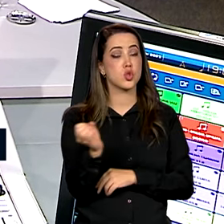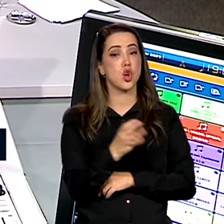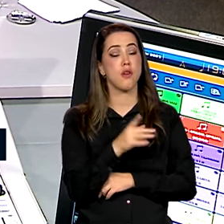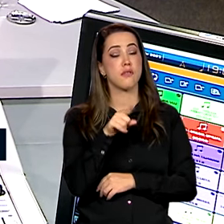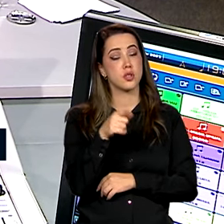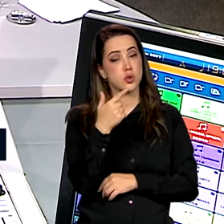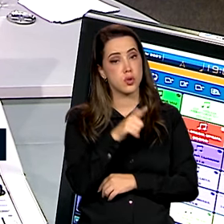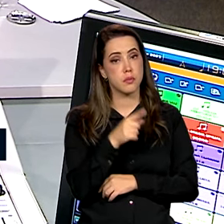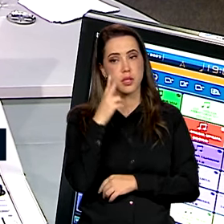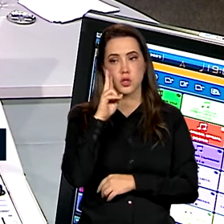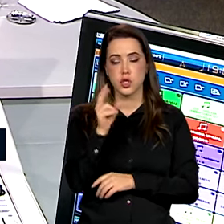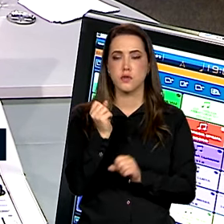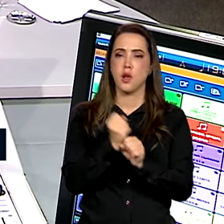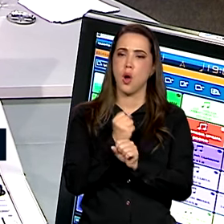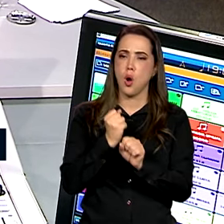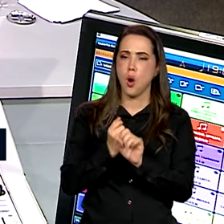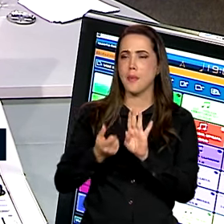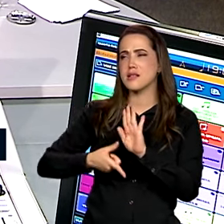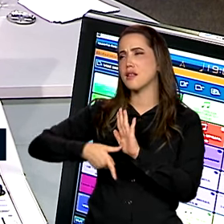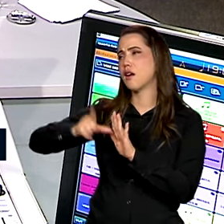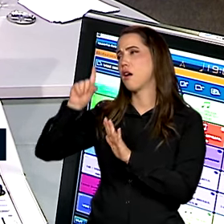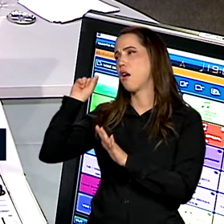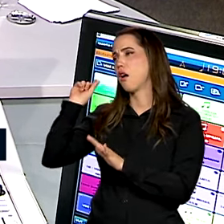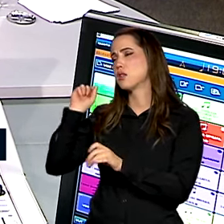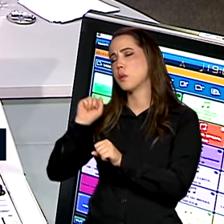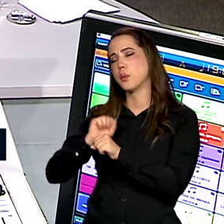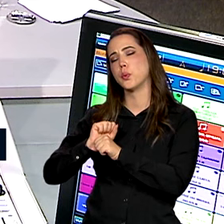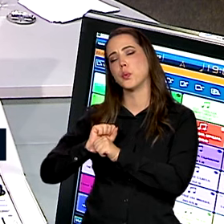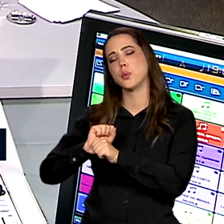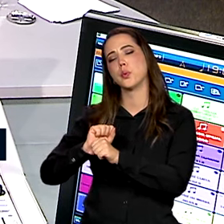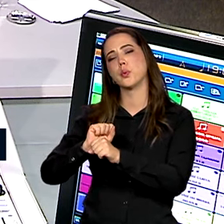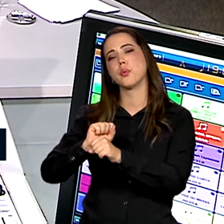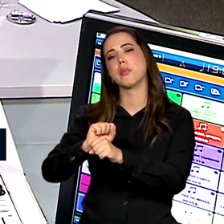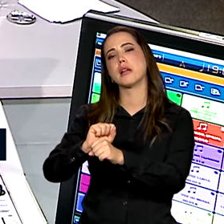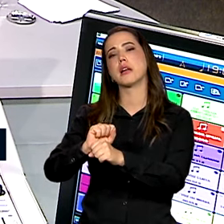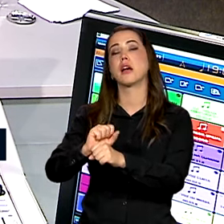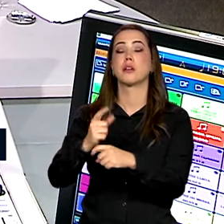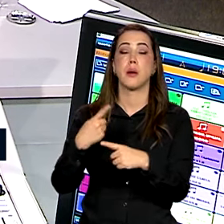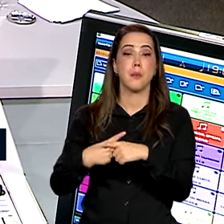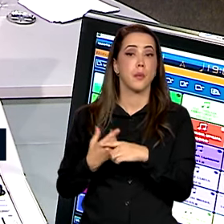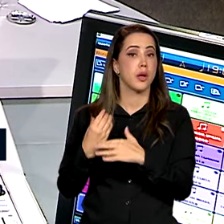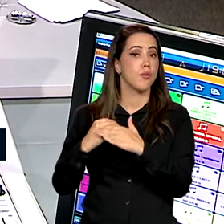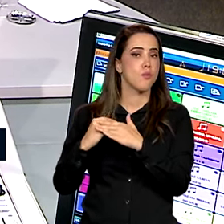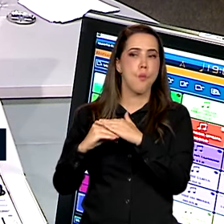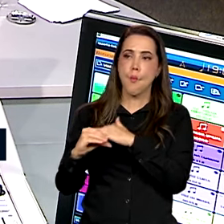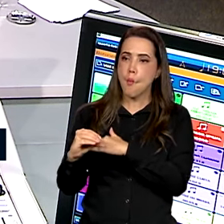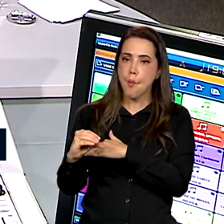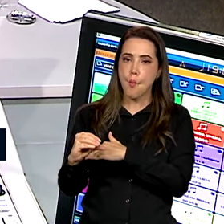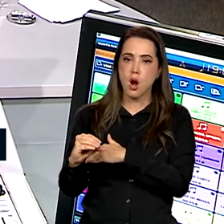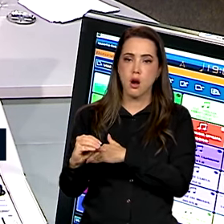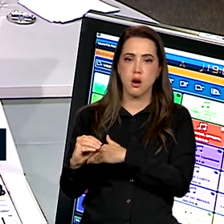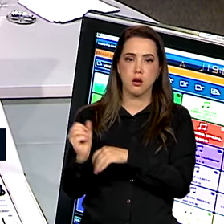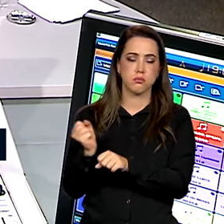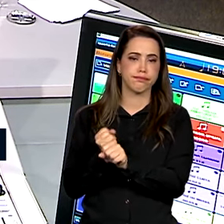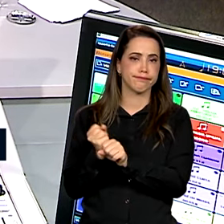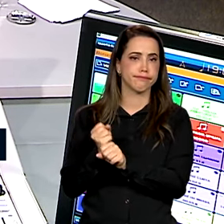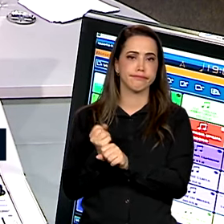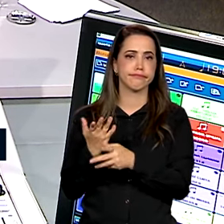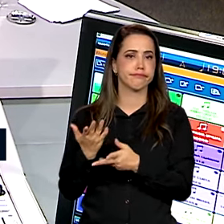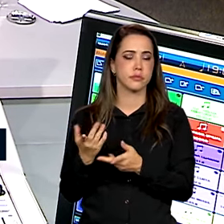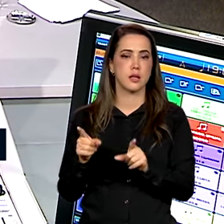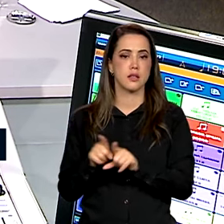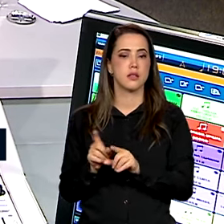para a gente ver obras que se arrastavam a anos por conta da Baixa capacidade de investimento que o Brasil teve nos últimos anos